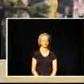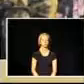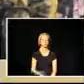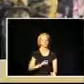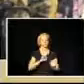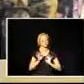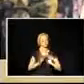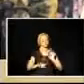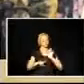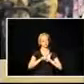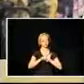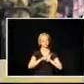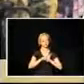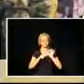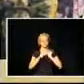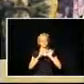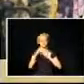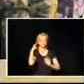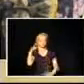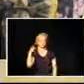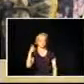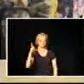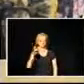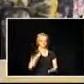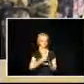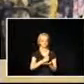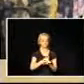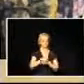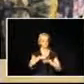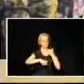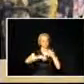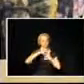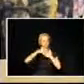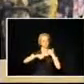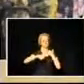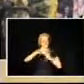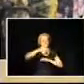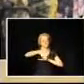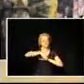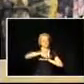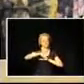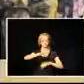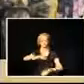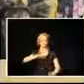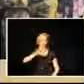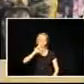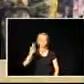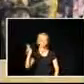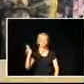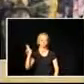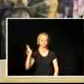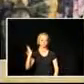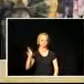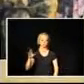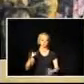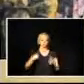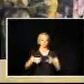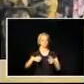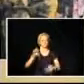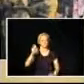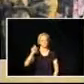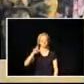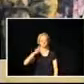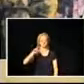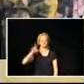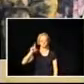vereador Luizinho da Farmácia. Passa a denominar-se Rua Benedito Capeleto, atual Rua 1 do loteamento residencial Elvítia, no